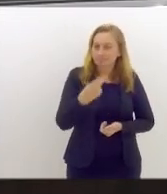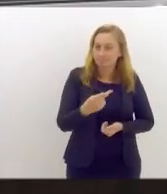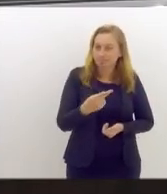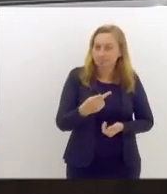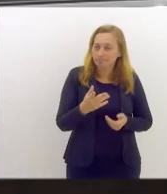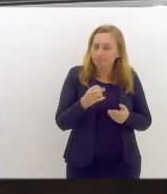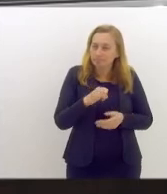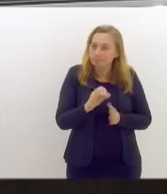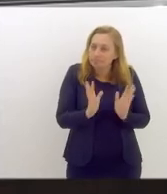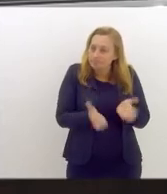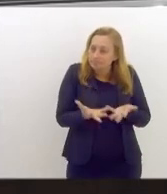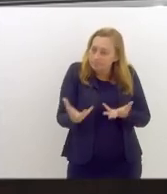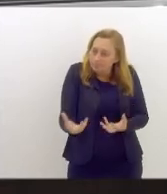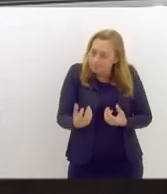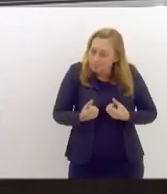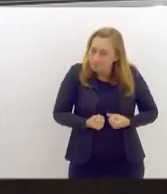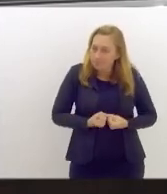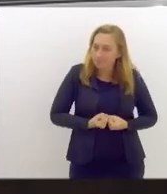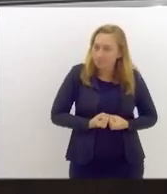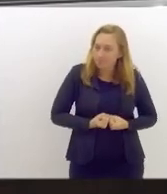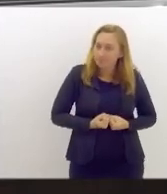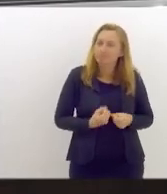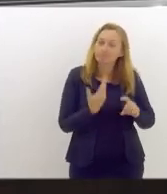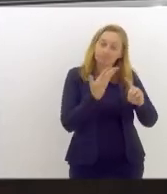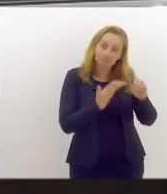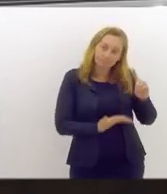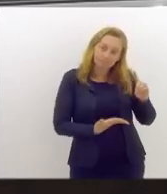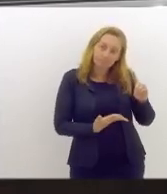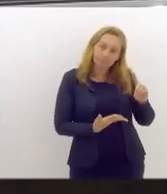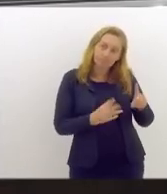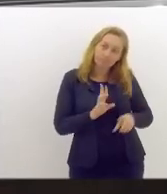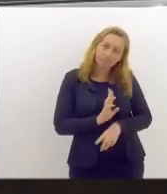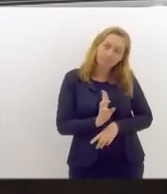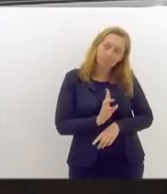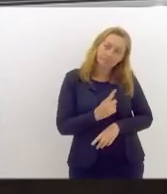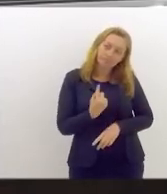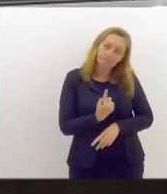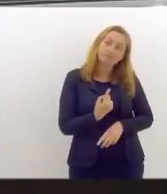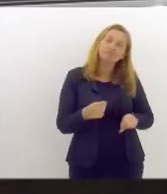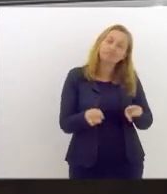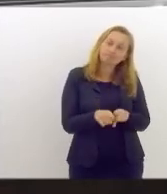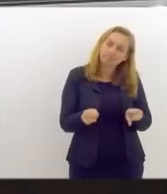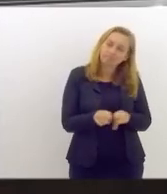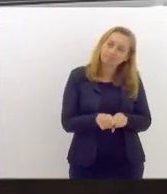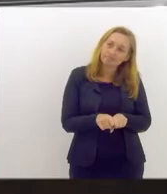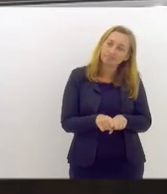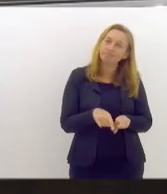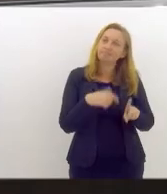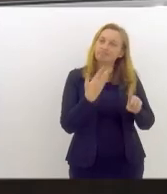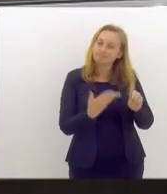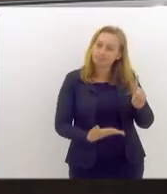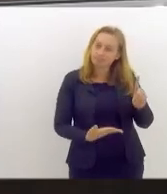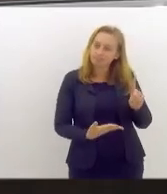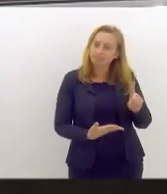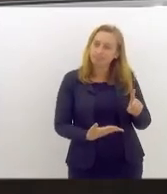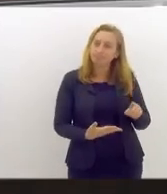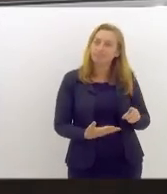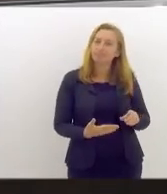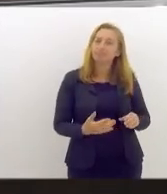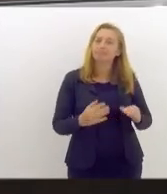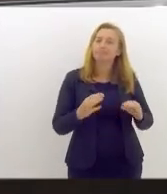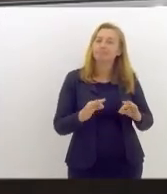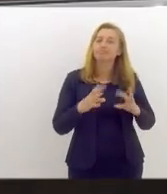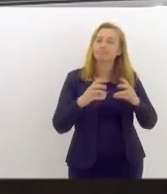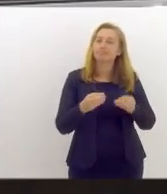se hoje recebemos essas honrarias em nossos nomes também está sendo homenageada acima